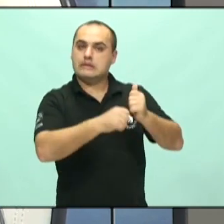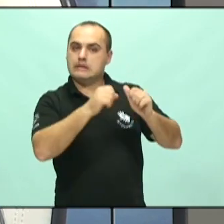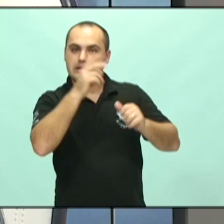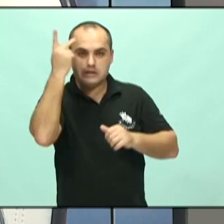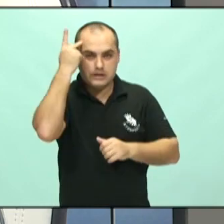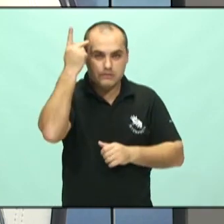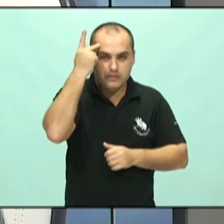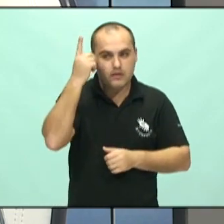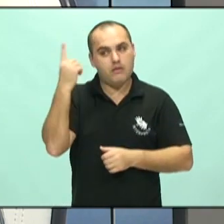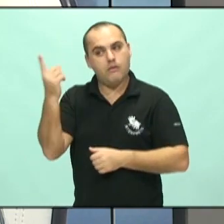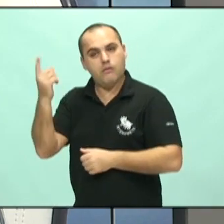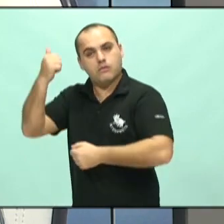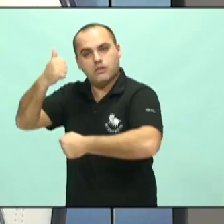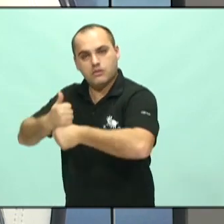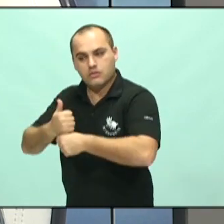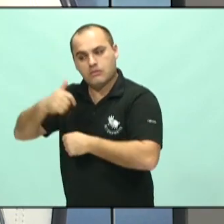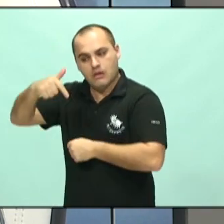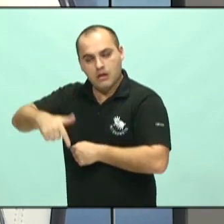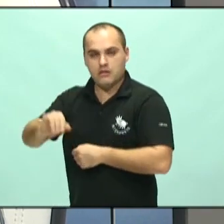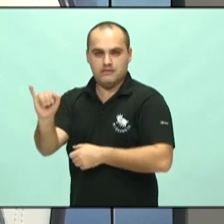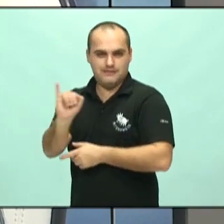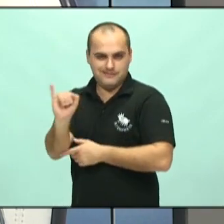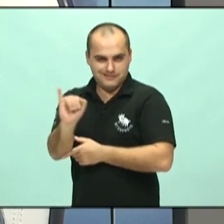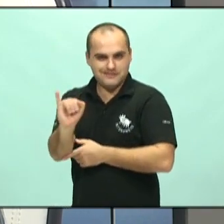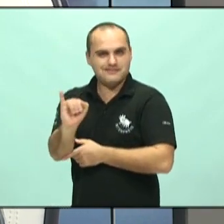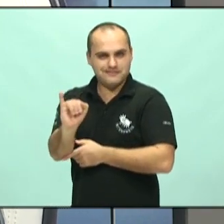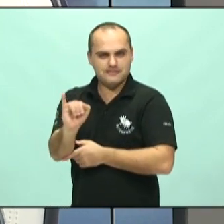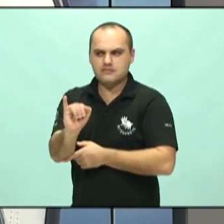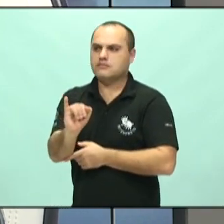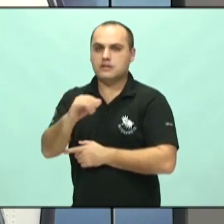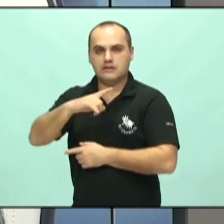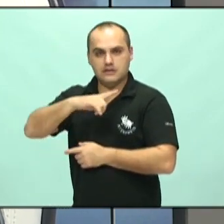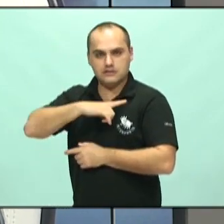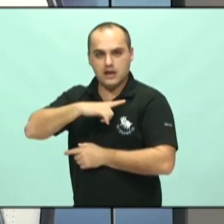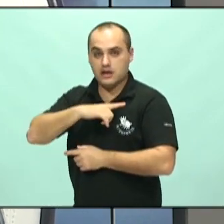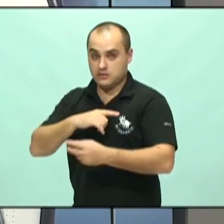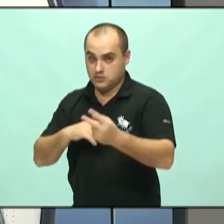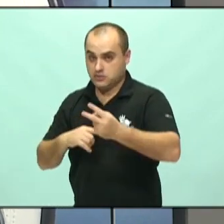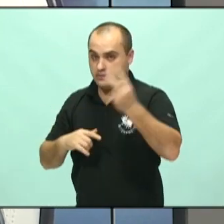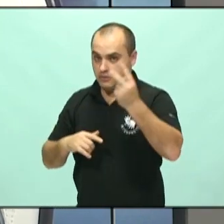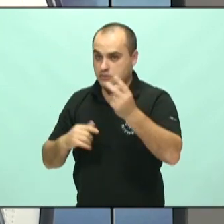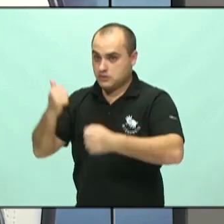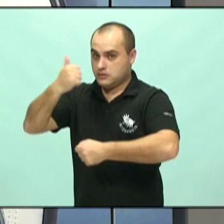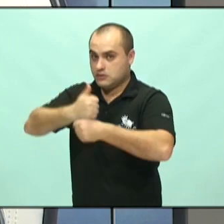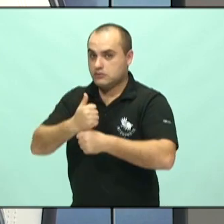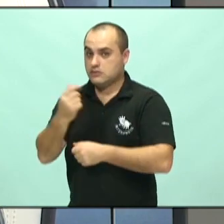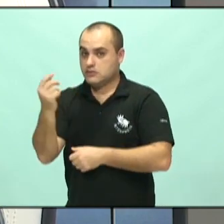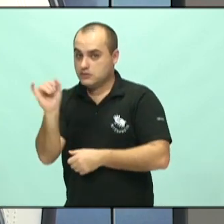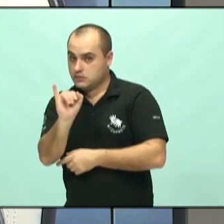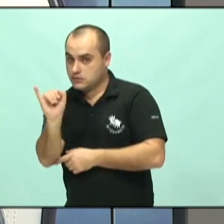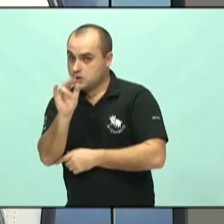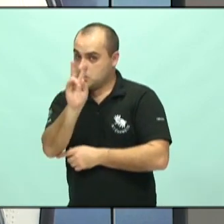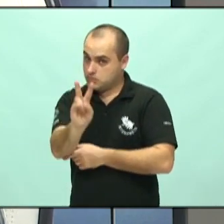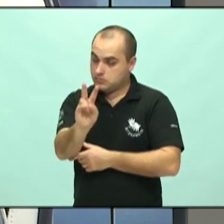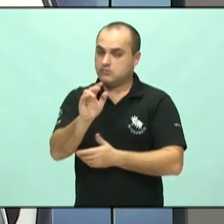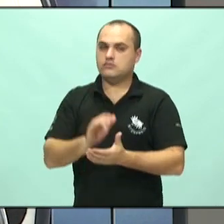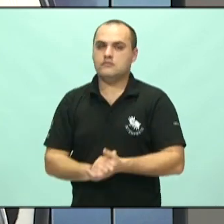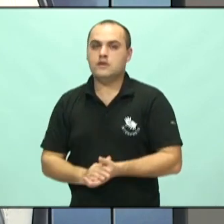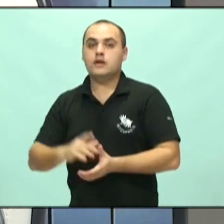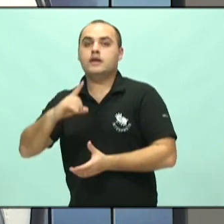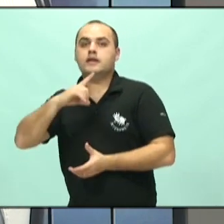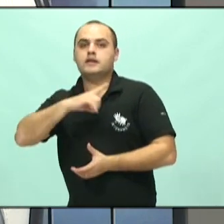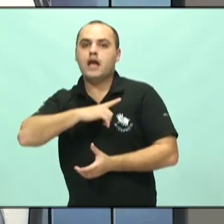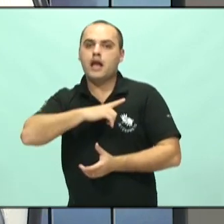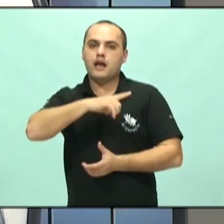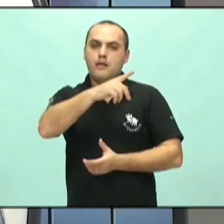de Itajaí. Então, a gente tem esses 2 diretores de Itajaí, então a gente tem essas pessoas. Nós temos